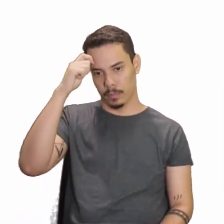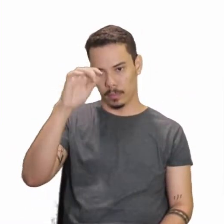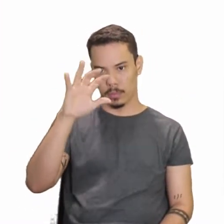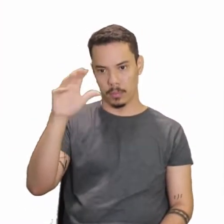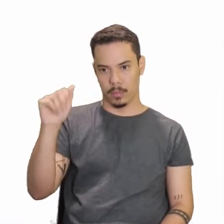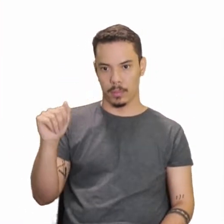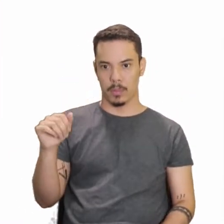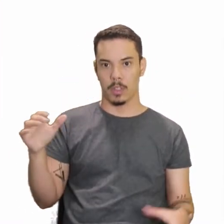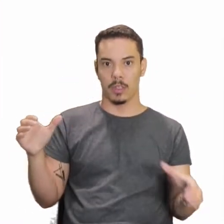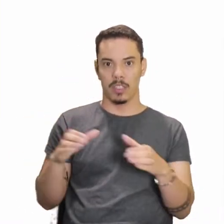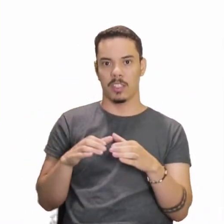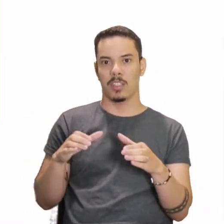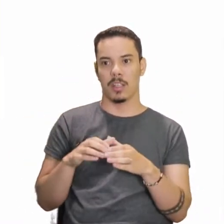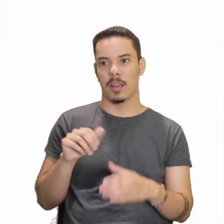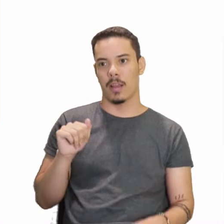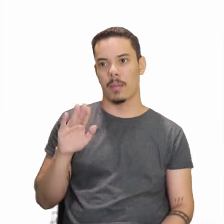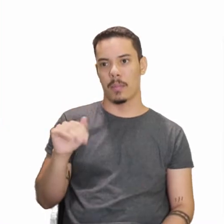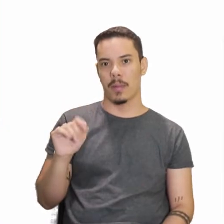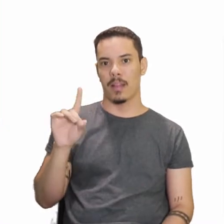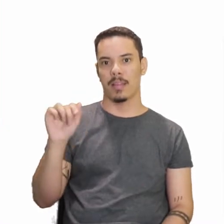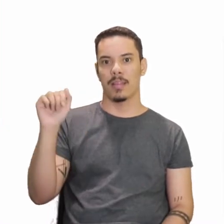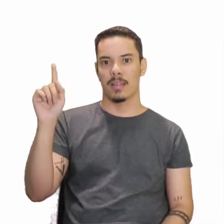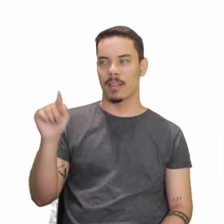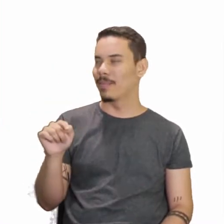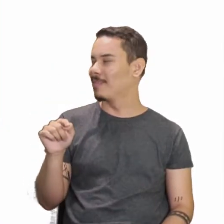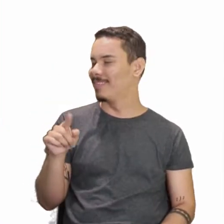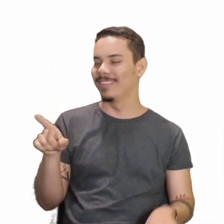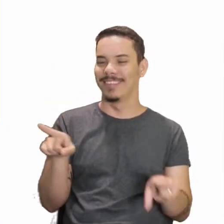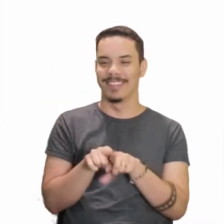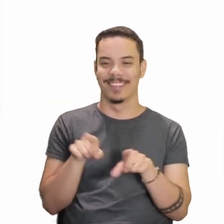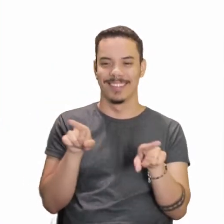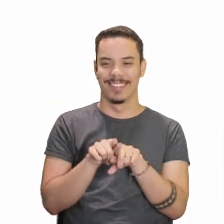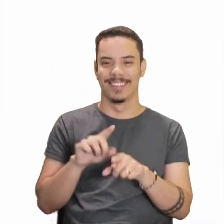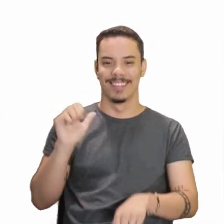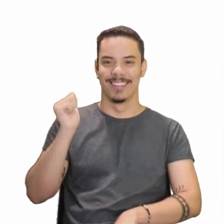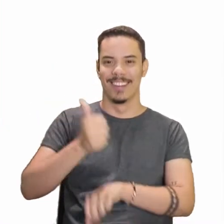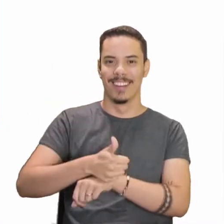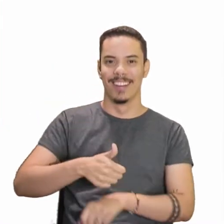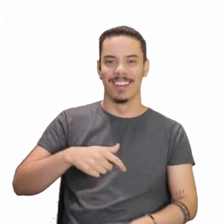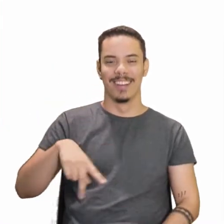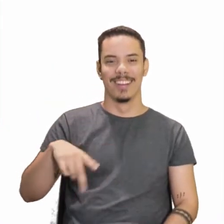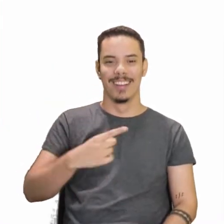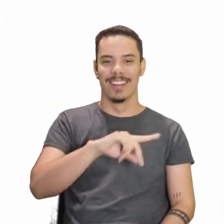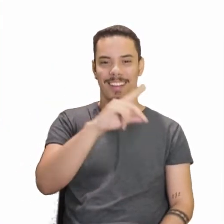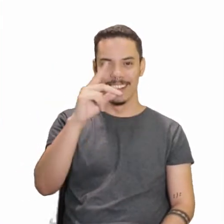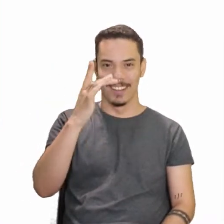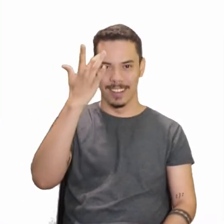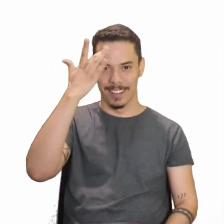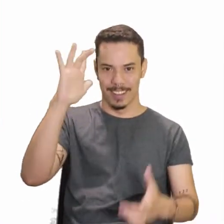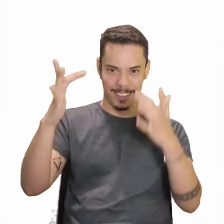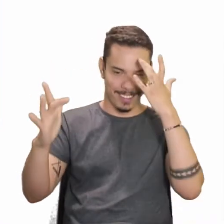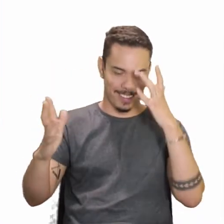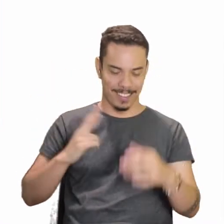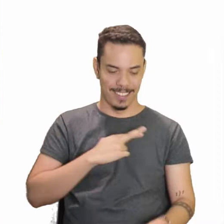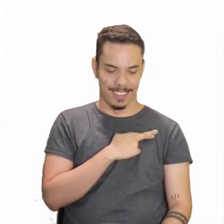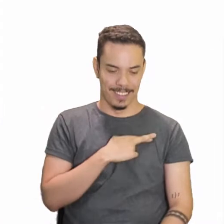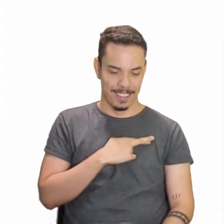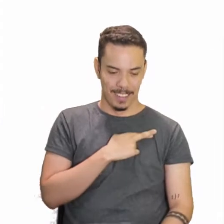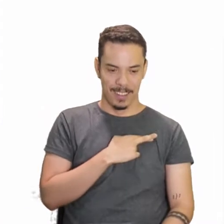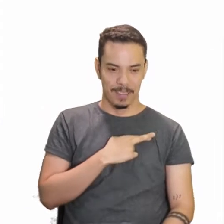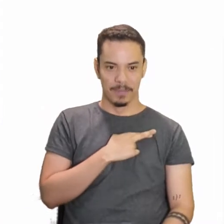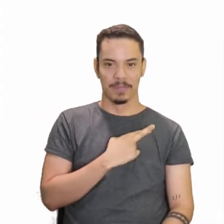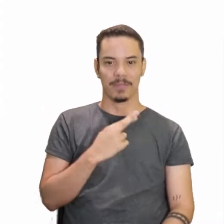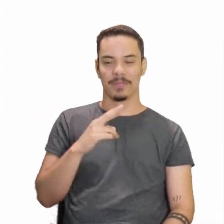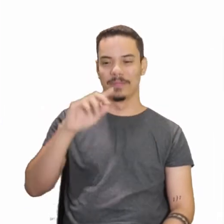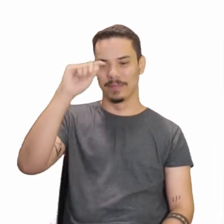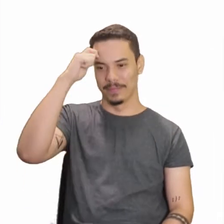né? O kit abadá, né? É uma roupa que é de ritual de religiões afro, né? Sim. Então, temos, por